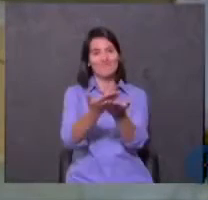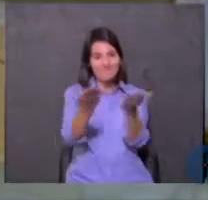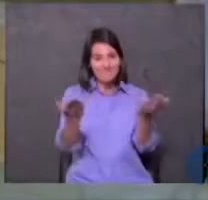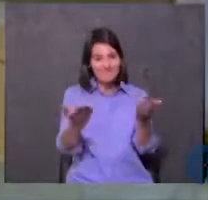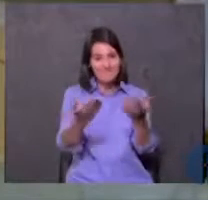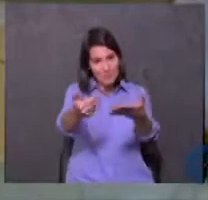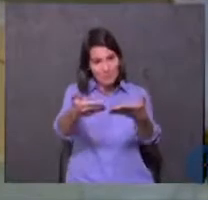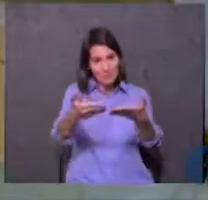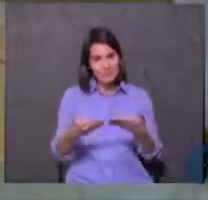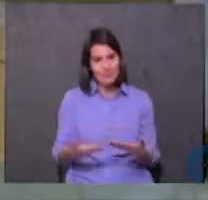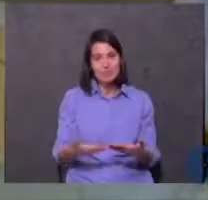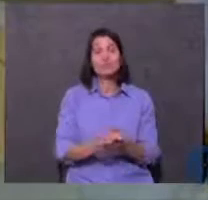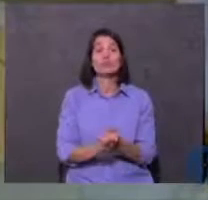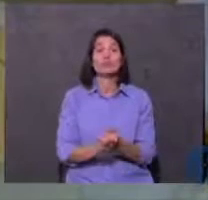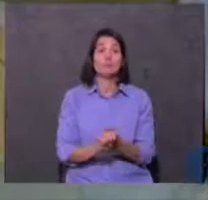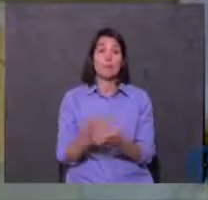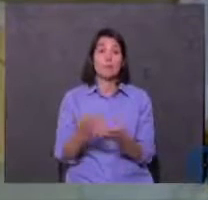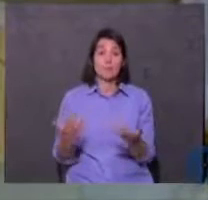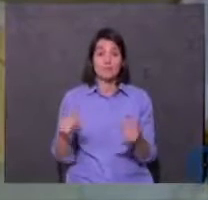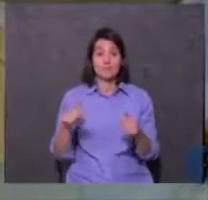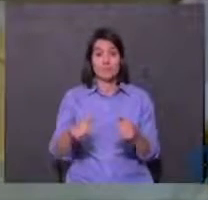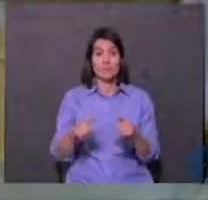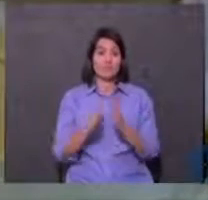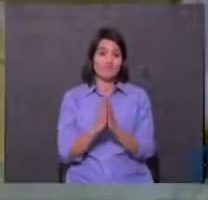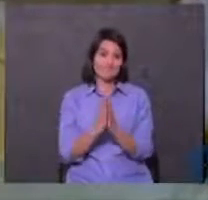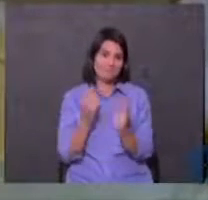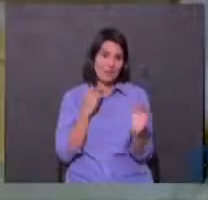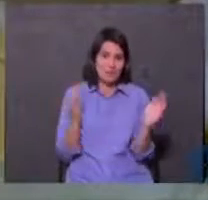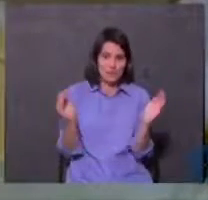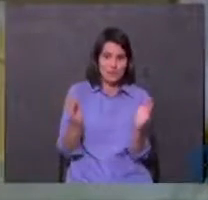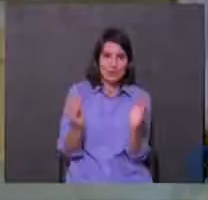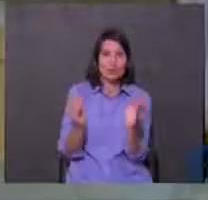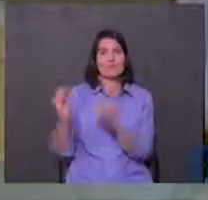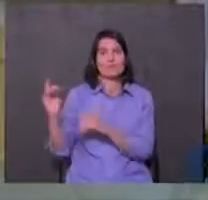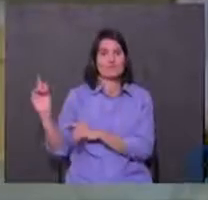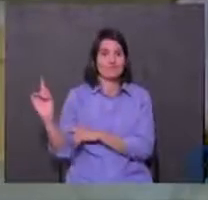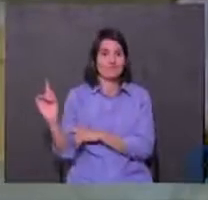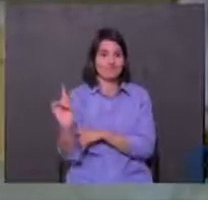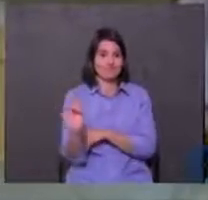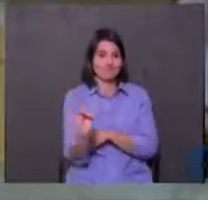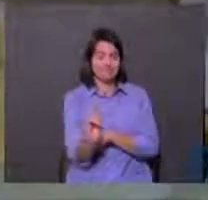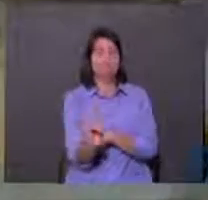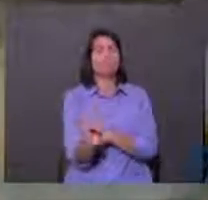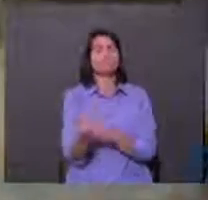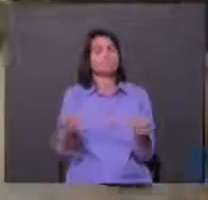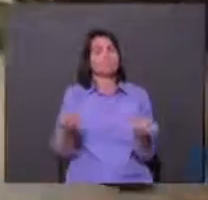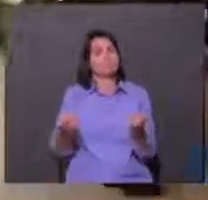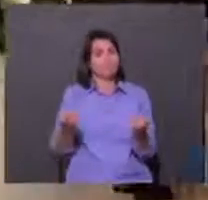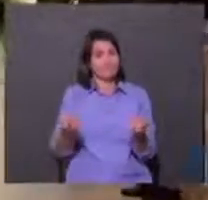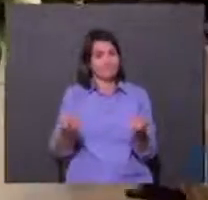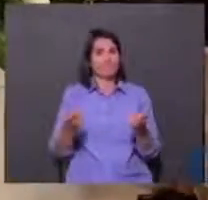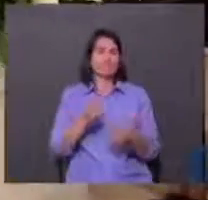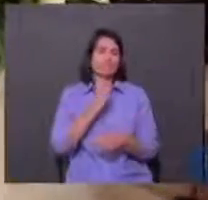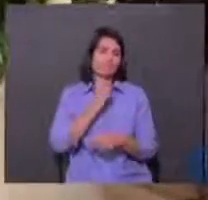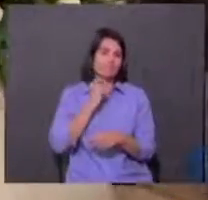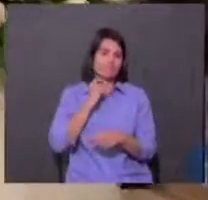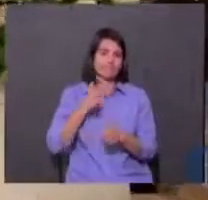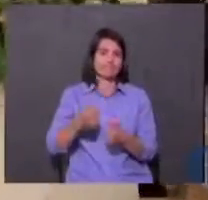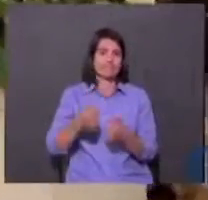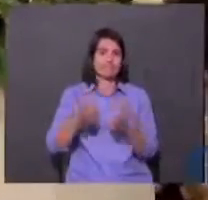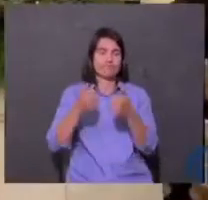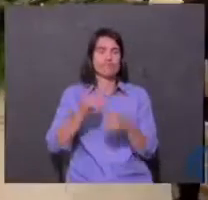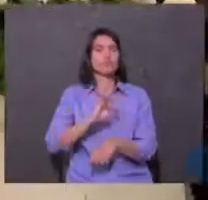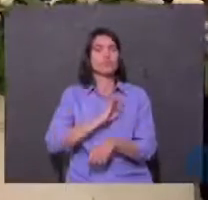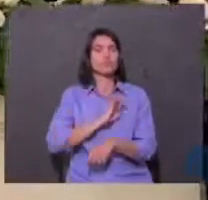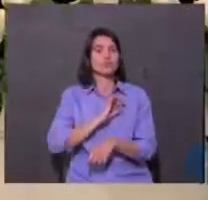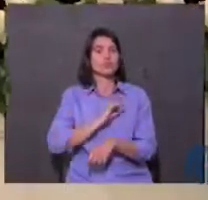Aproxima-se do altar desta capelinha das aparições o presidente da celebração, o Sr. Dom